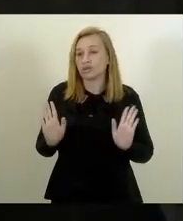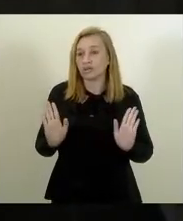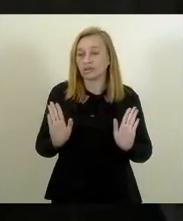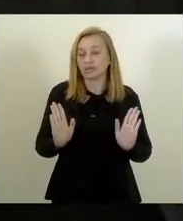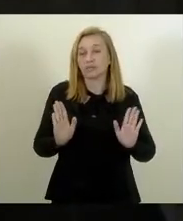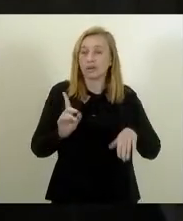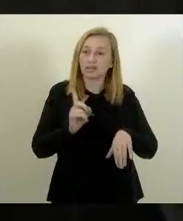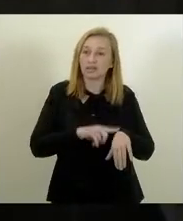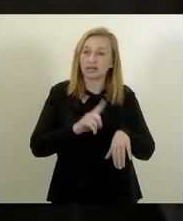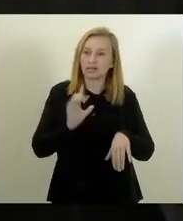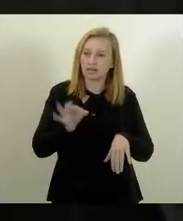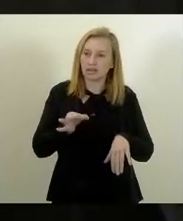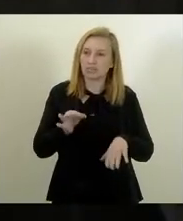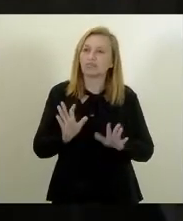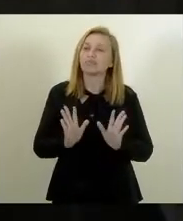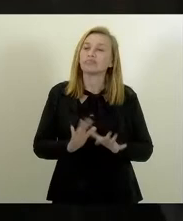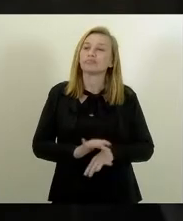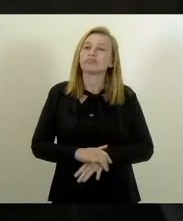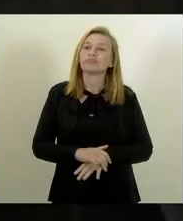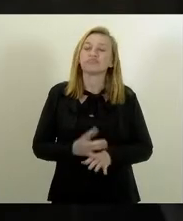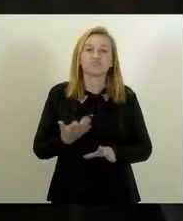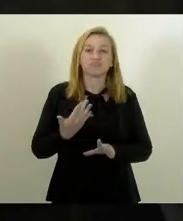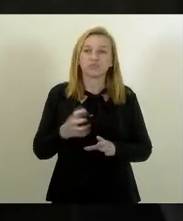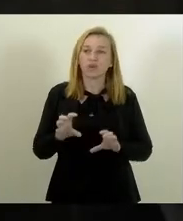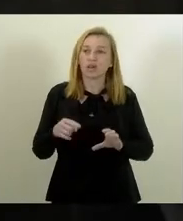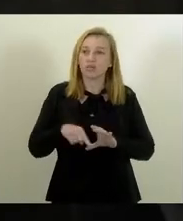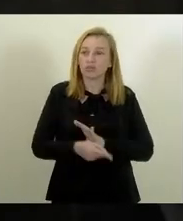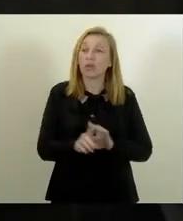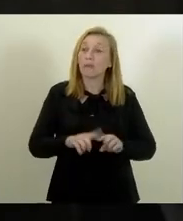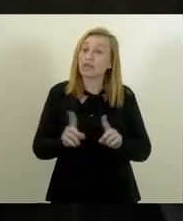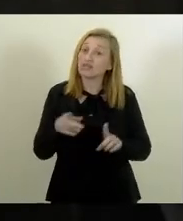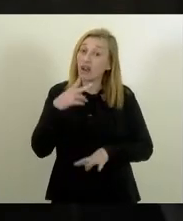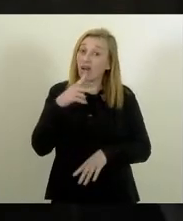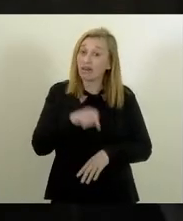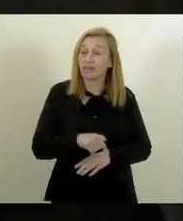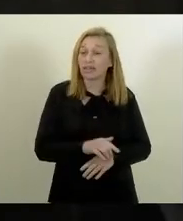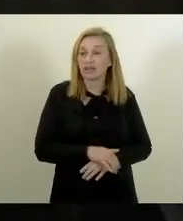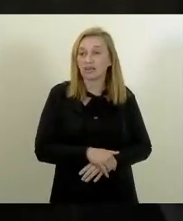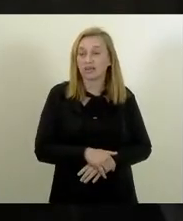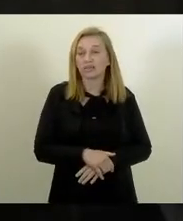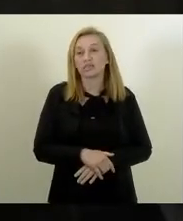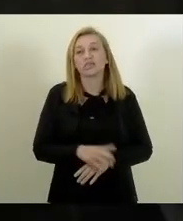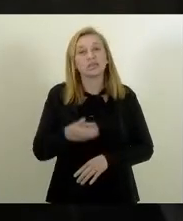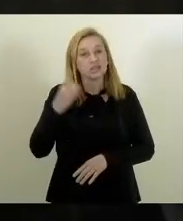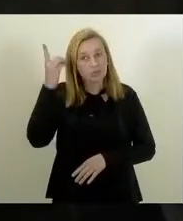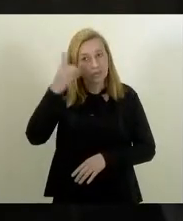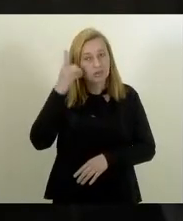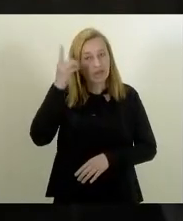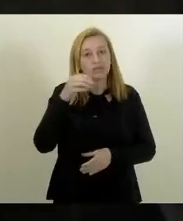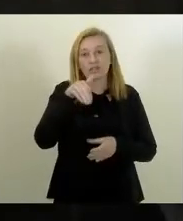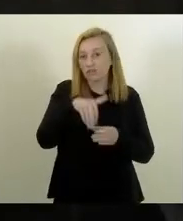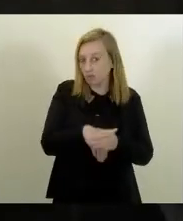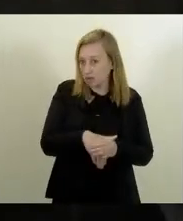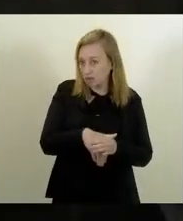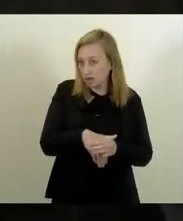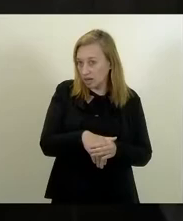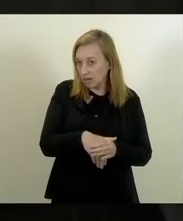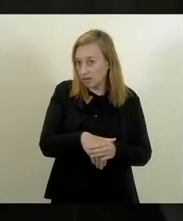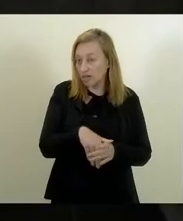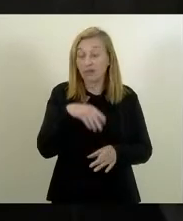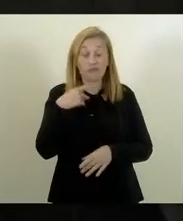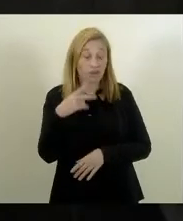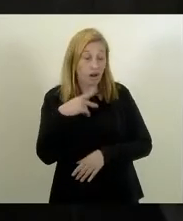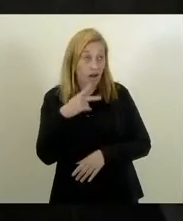me aprofundar, mas dizer aqui que esses deputados que votaram e ainda